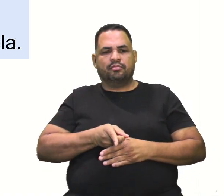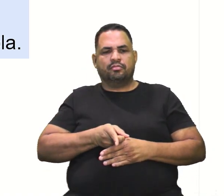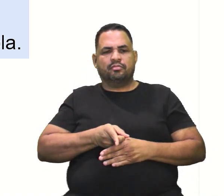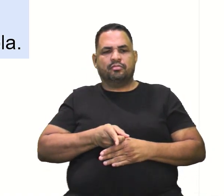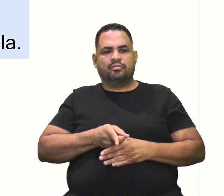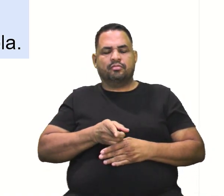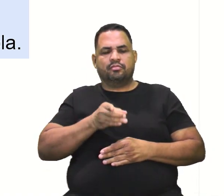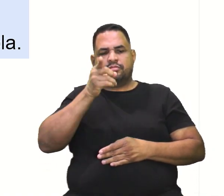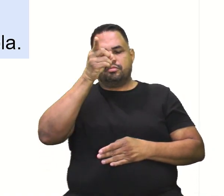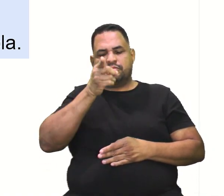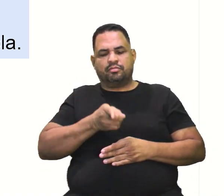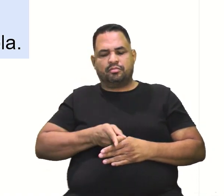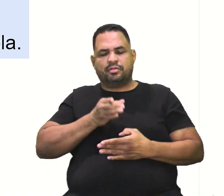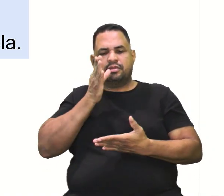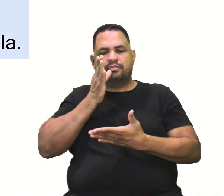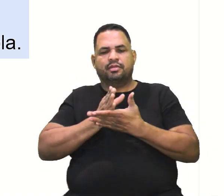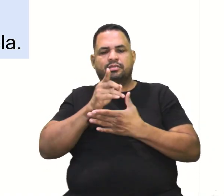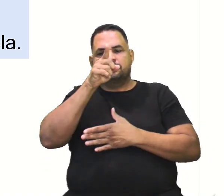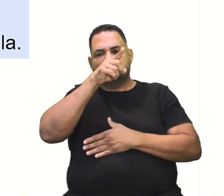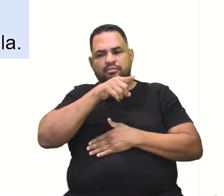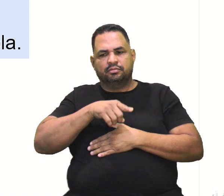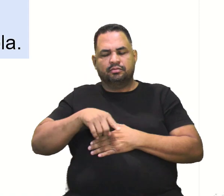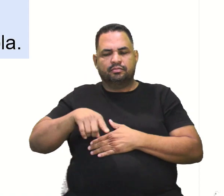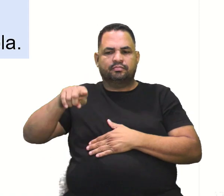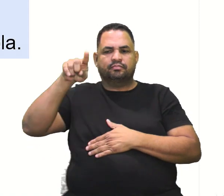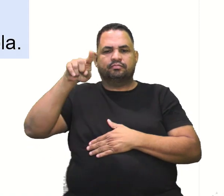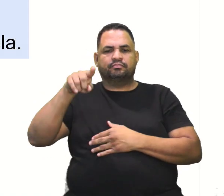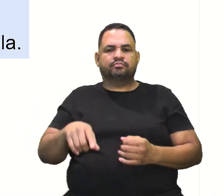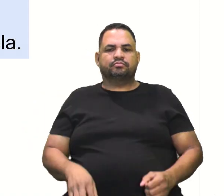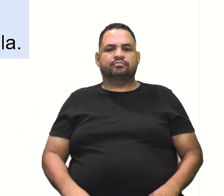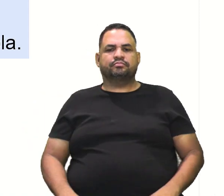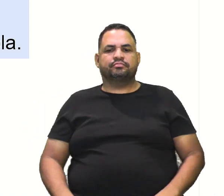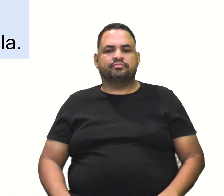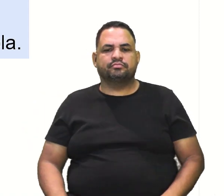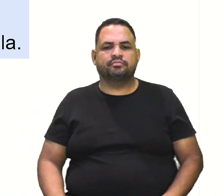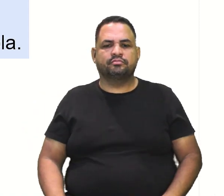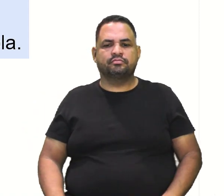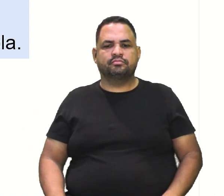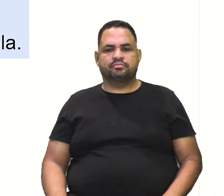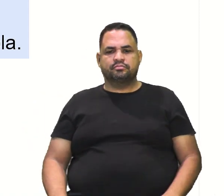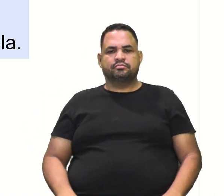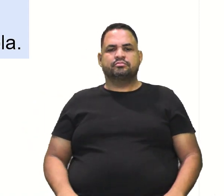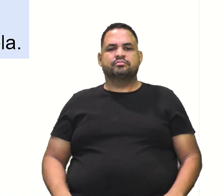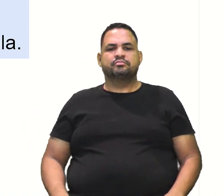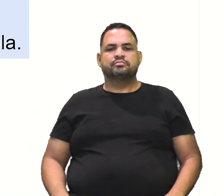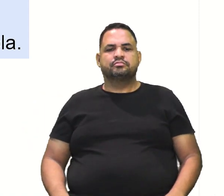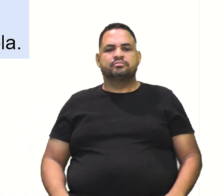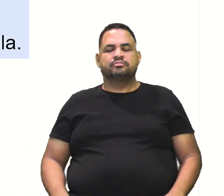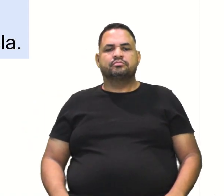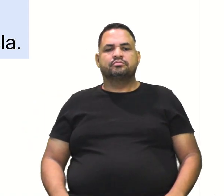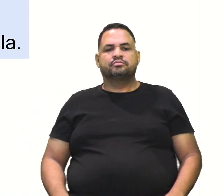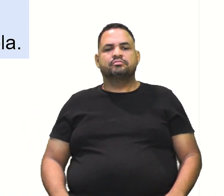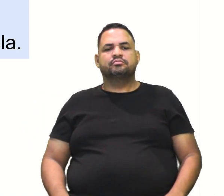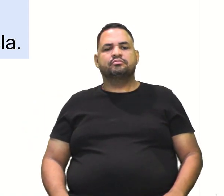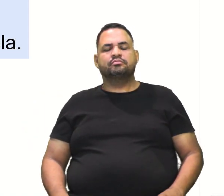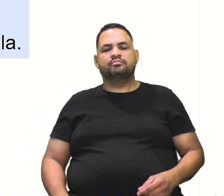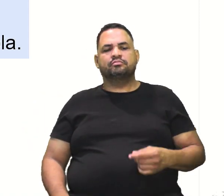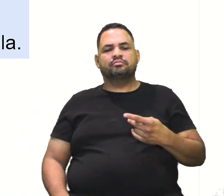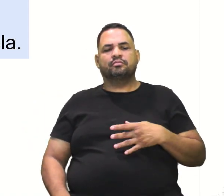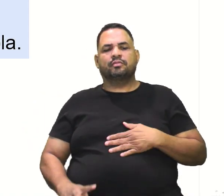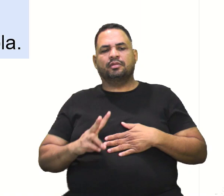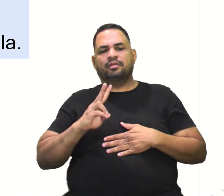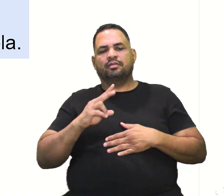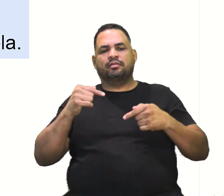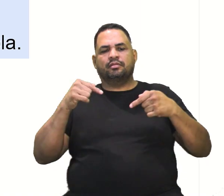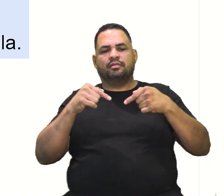momento em que a gente divide a parábola ao meio e ela fica simétrica, tudo que tem de um lado tem de outro. O vértice é aquele